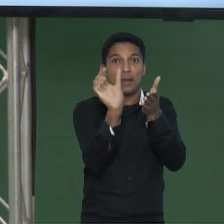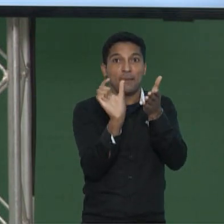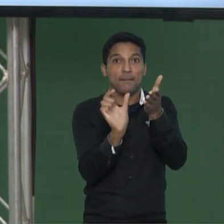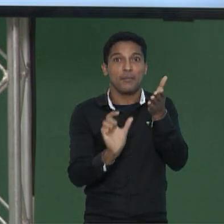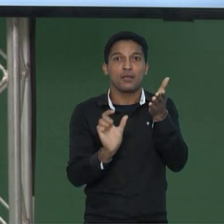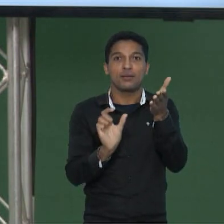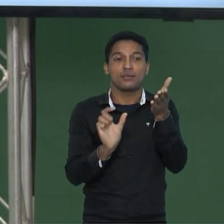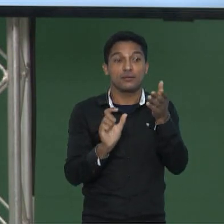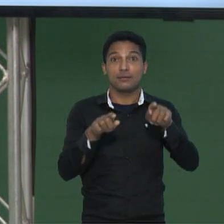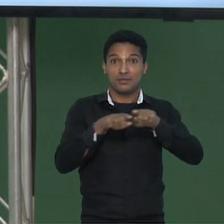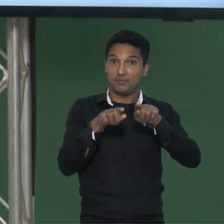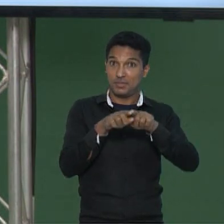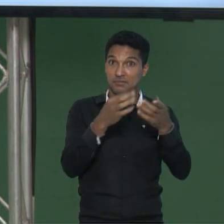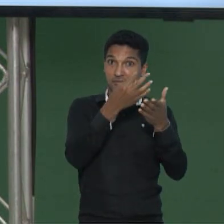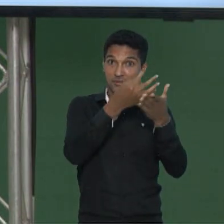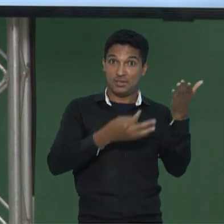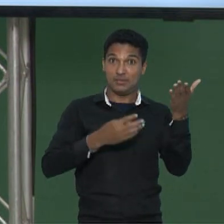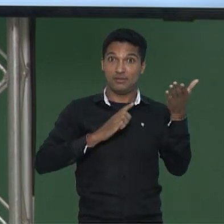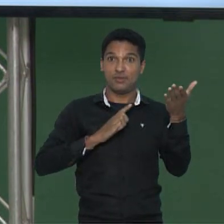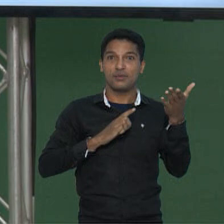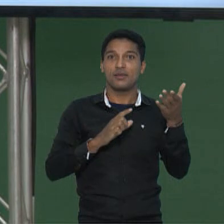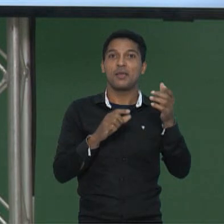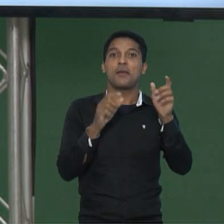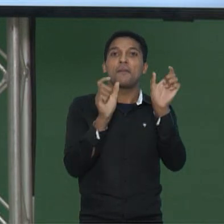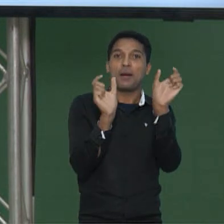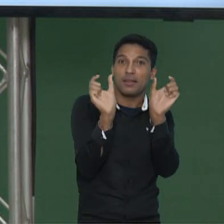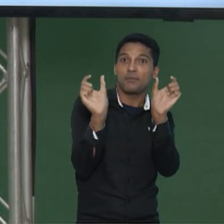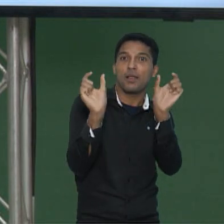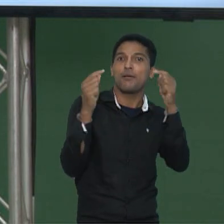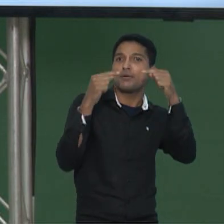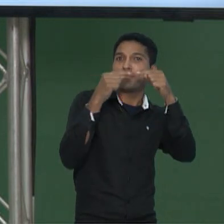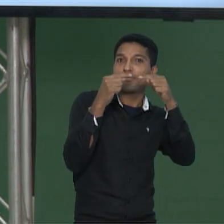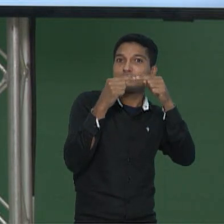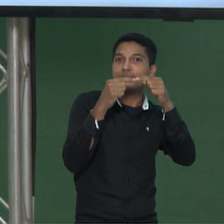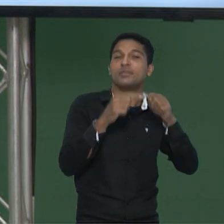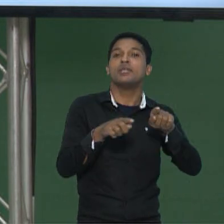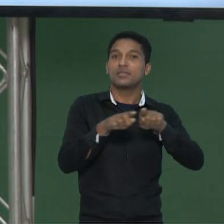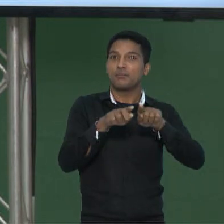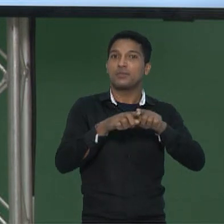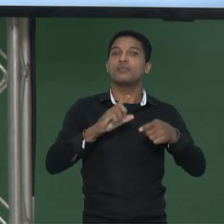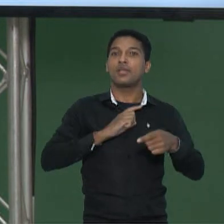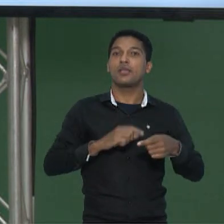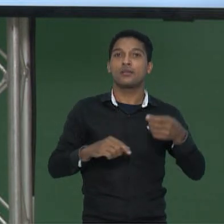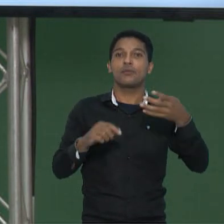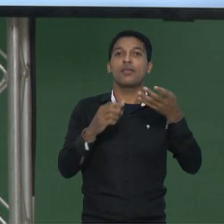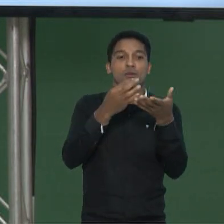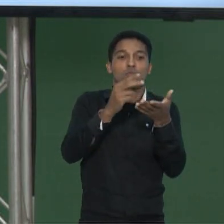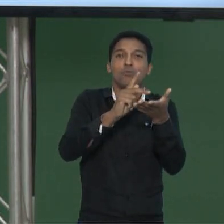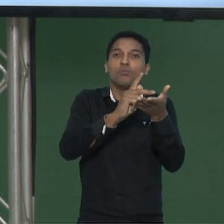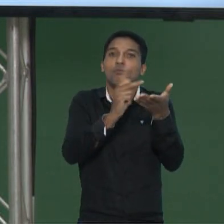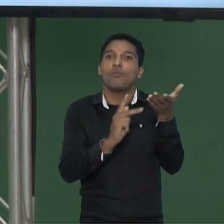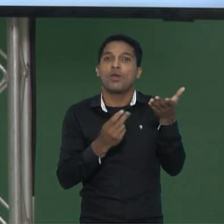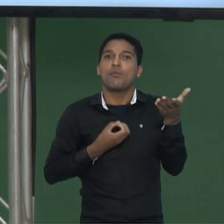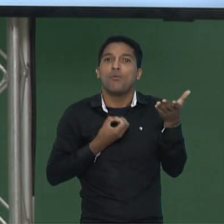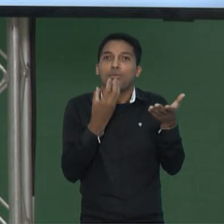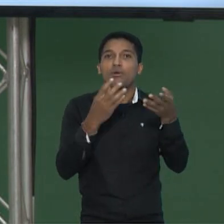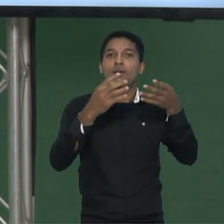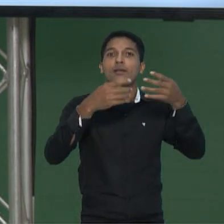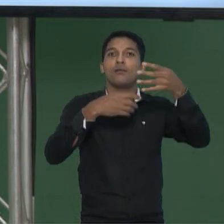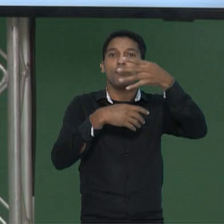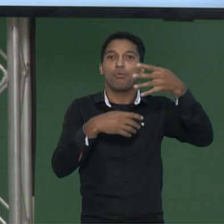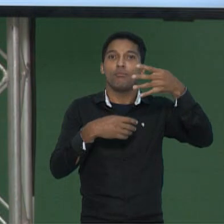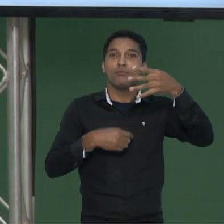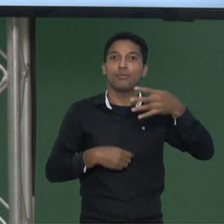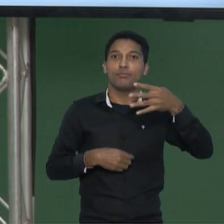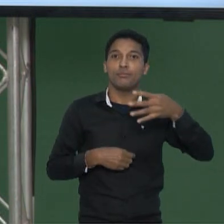combinam. Lembram disso? Também nós temos as estrofes de um poema, ok? Então, nosso